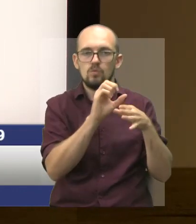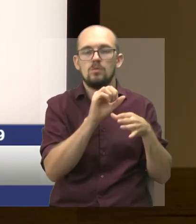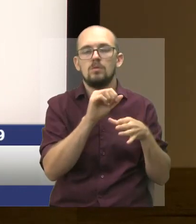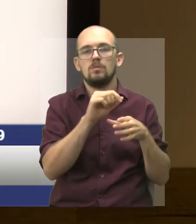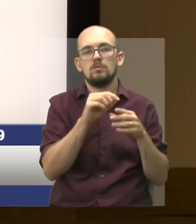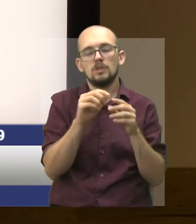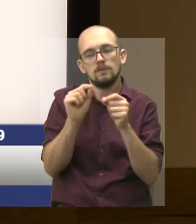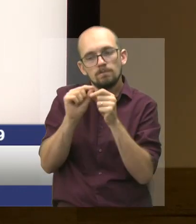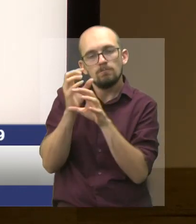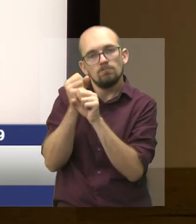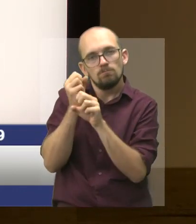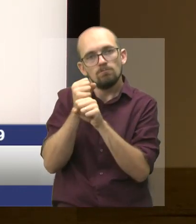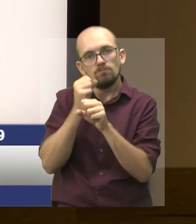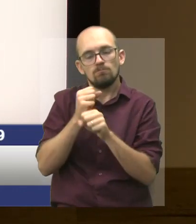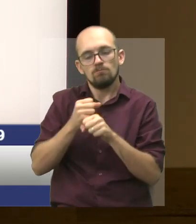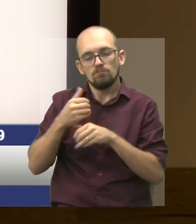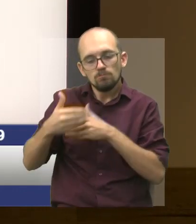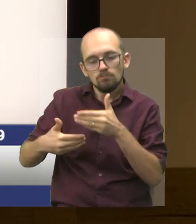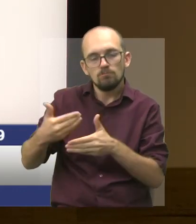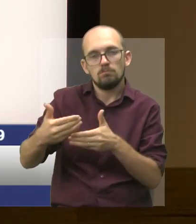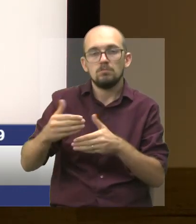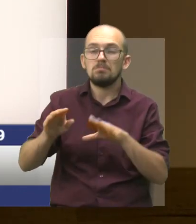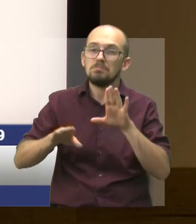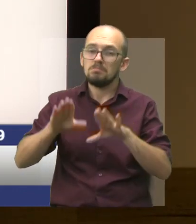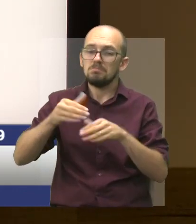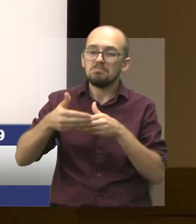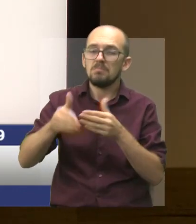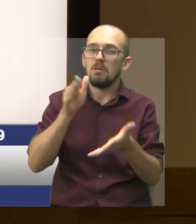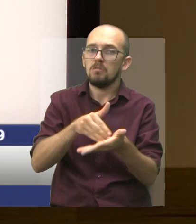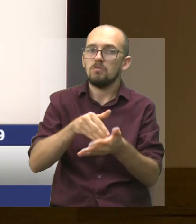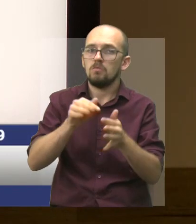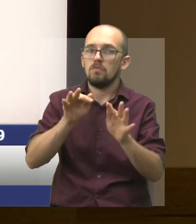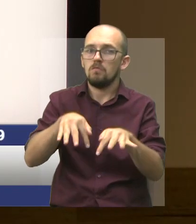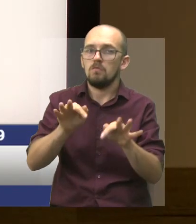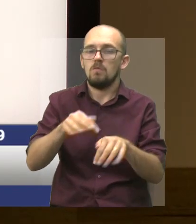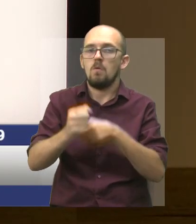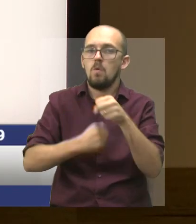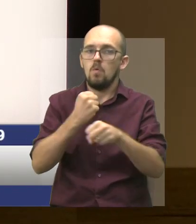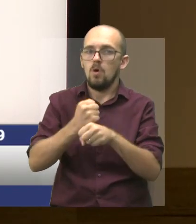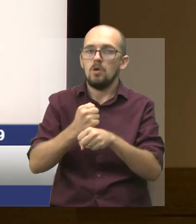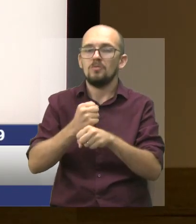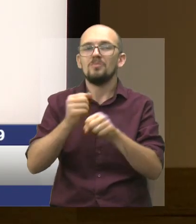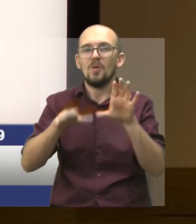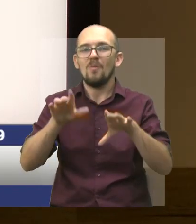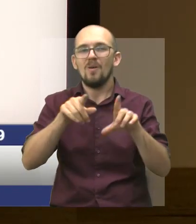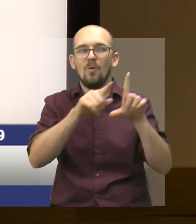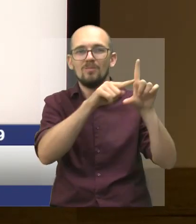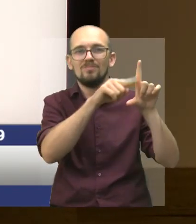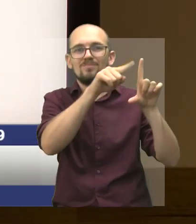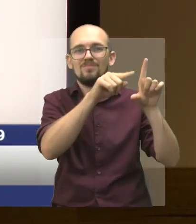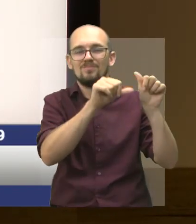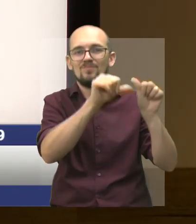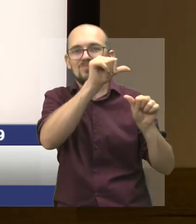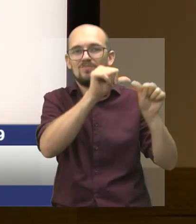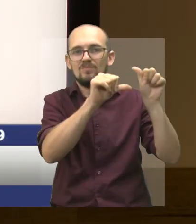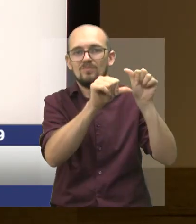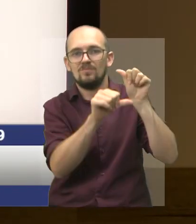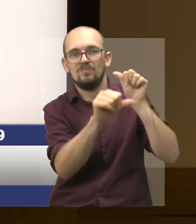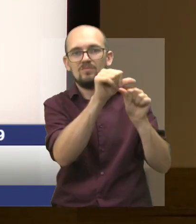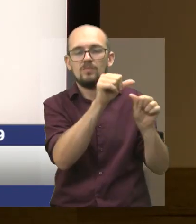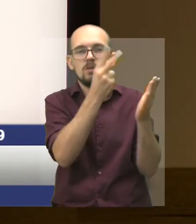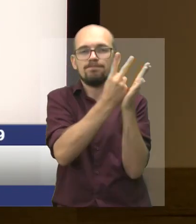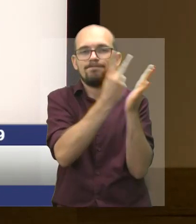que provavelmente também, até o final do ano, também já foram alteradas, porque essa questão